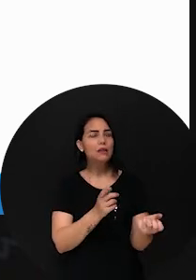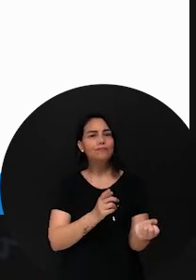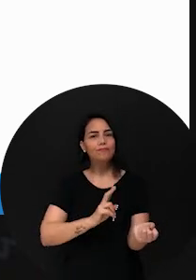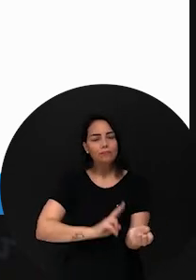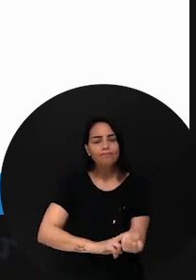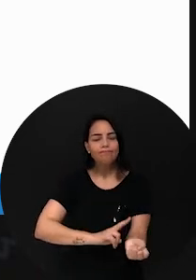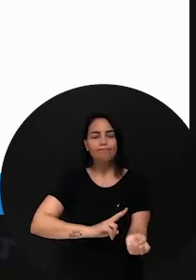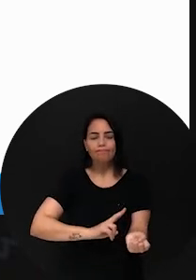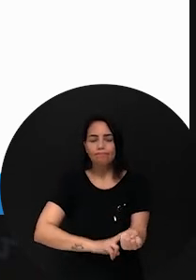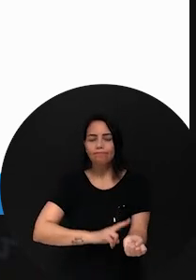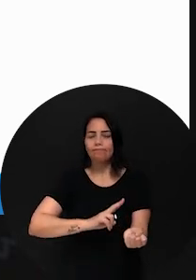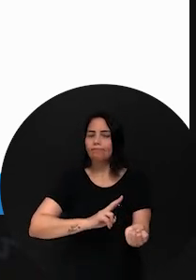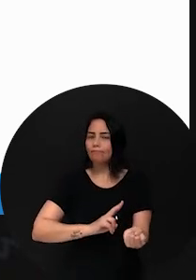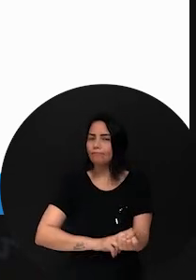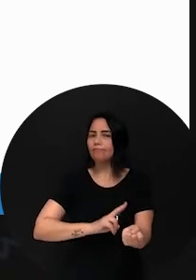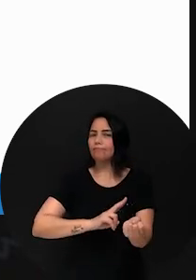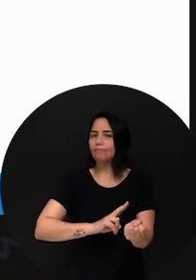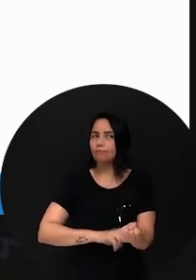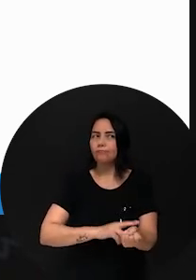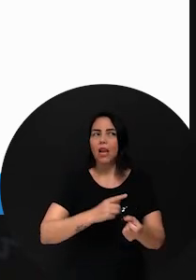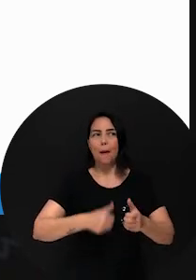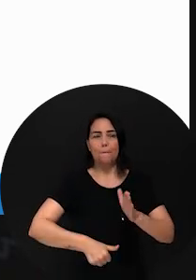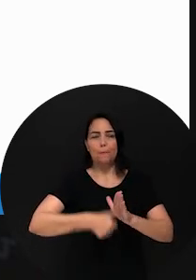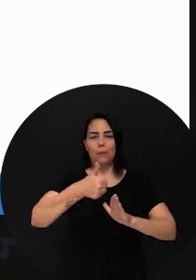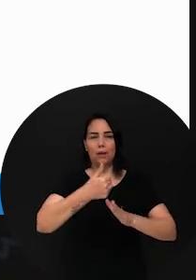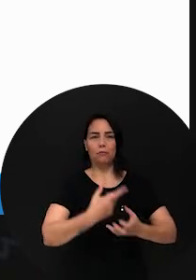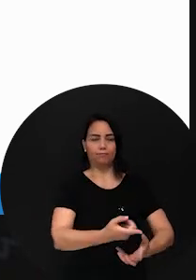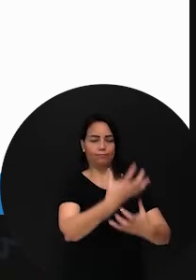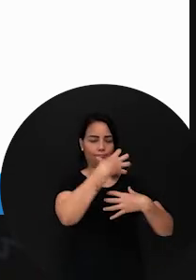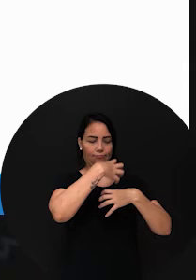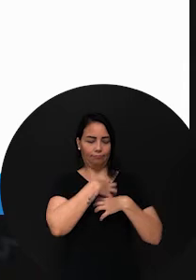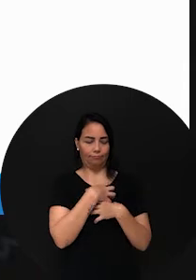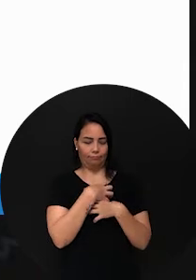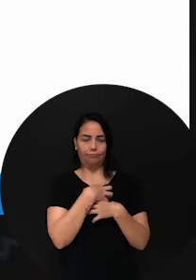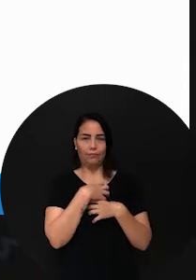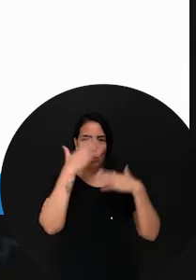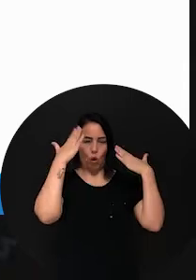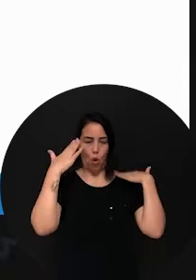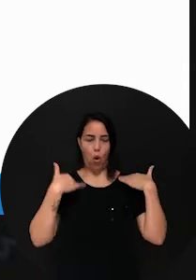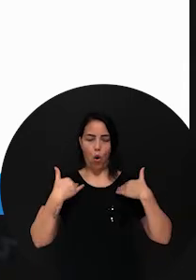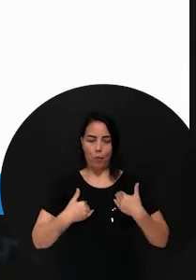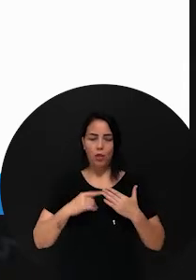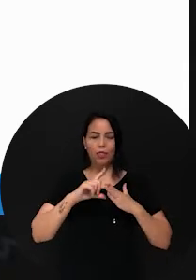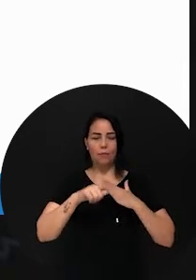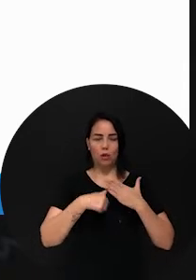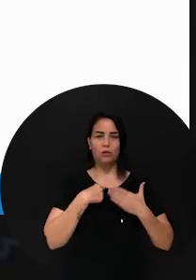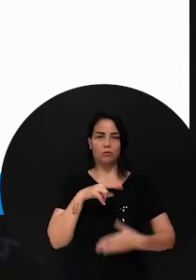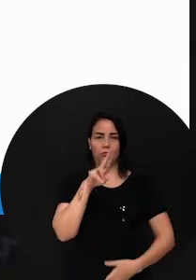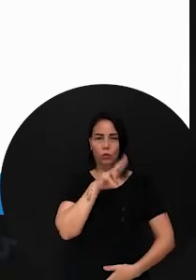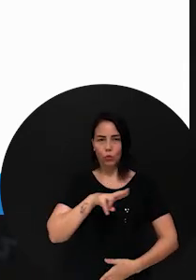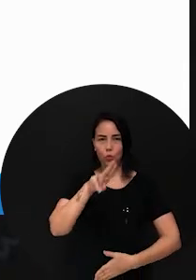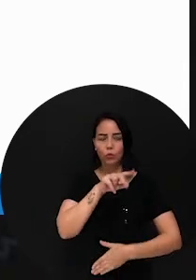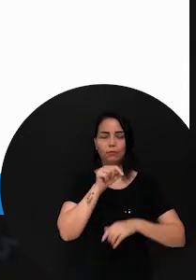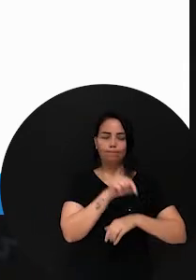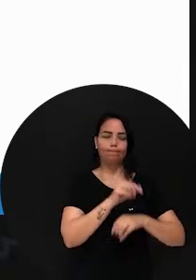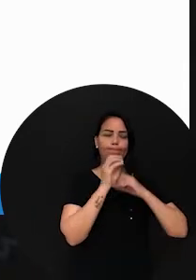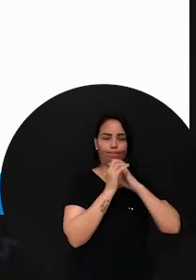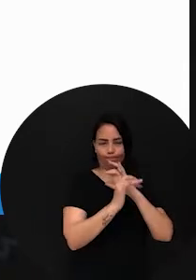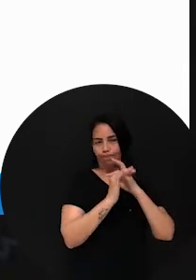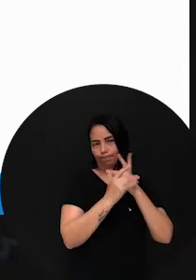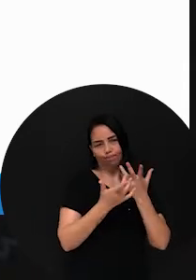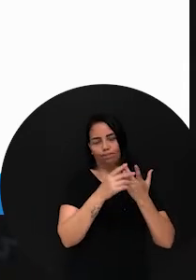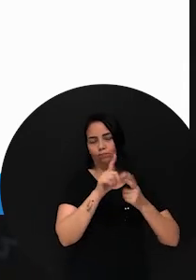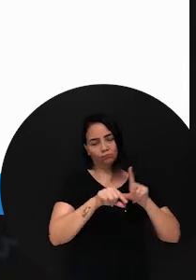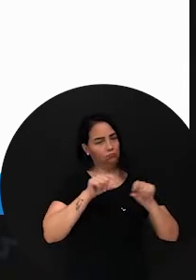no corpo primeiro, fica muito mais fácil até de eu estar executando isso no meu instrumento. Então, a percussão corporal tem esse